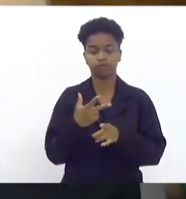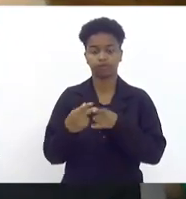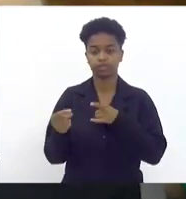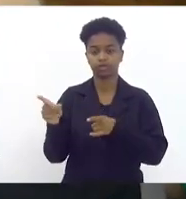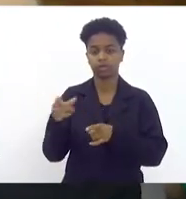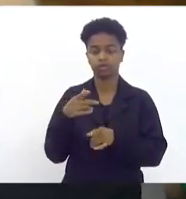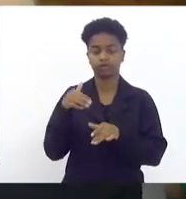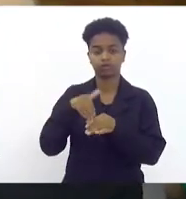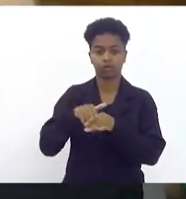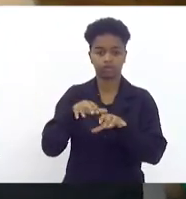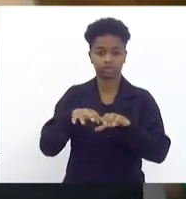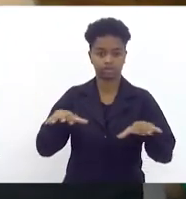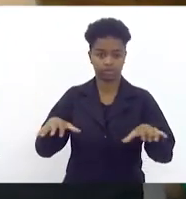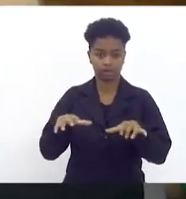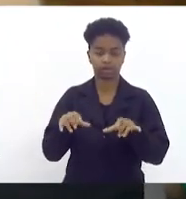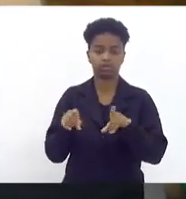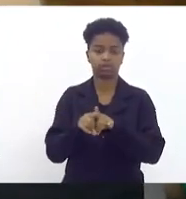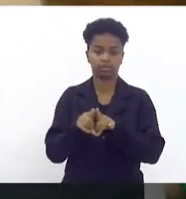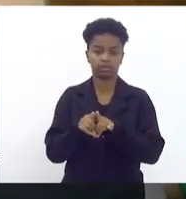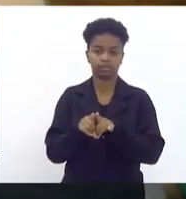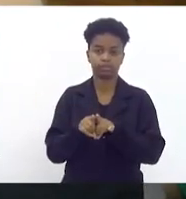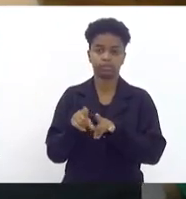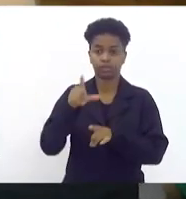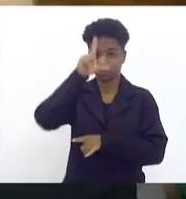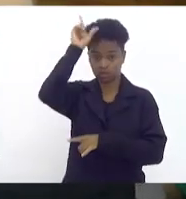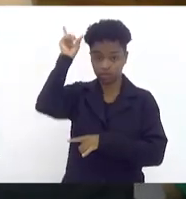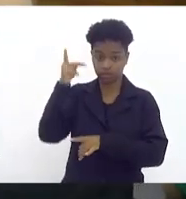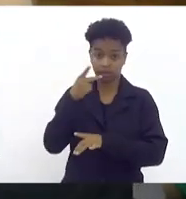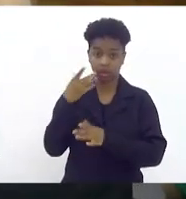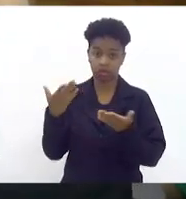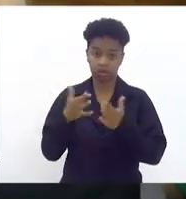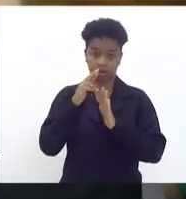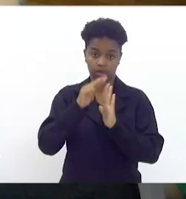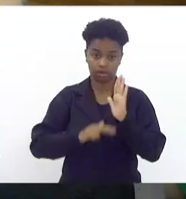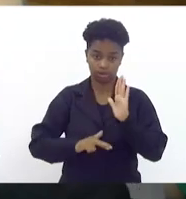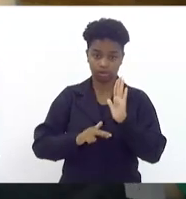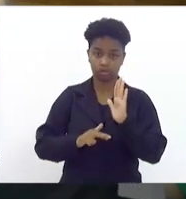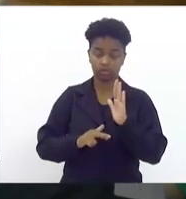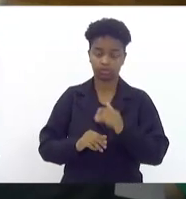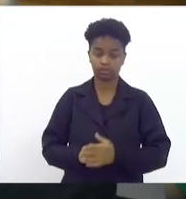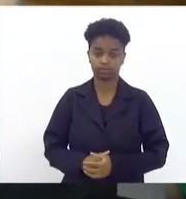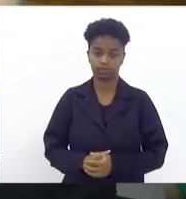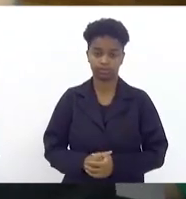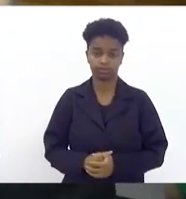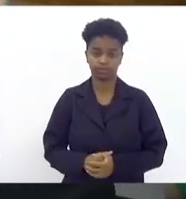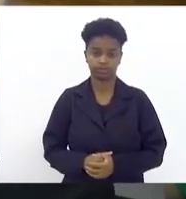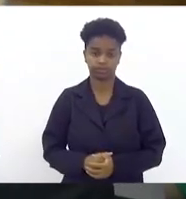voto divergente, designado o deputado Luiz Paulo como relator do vencido.